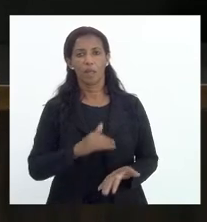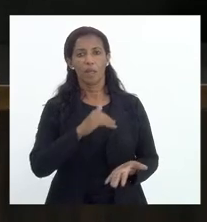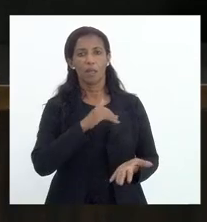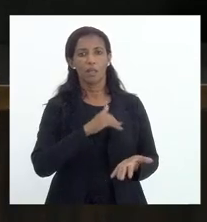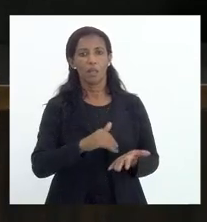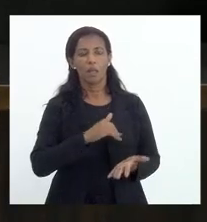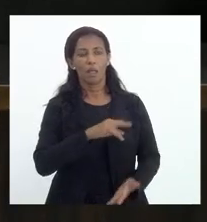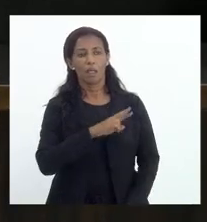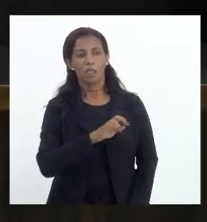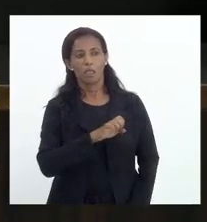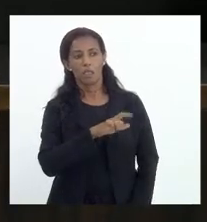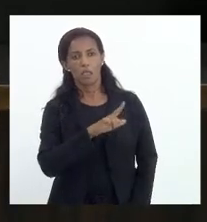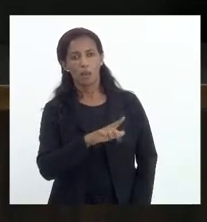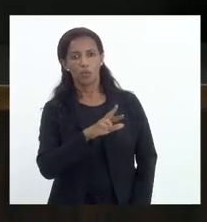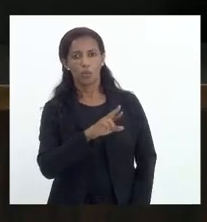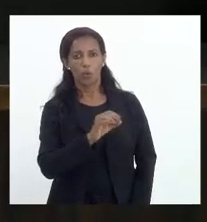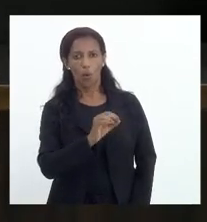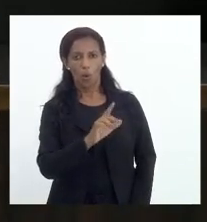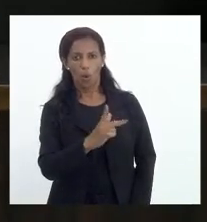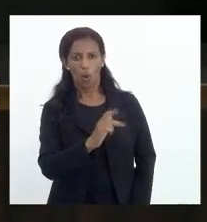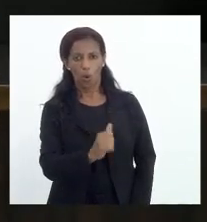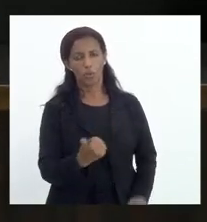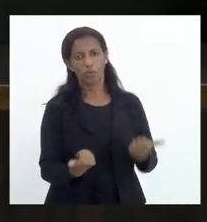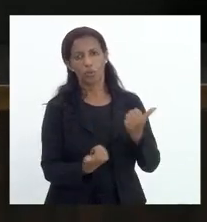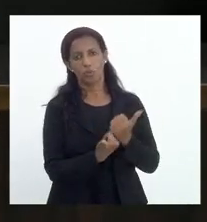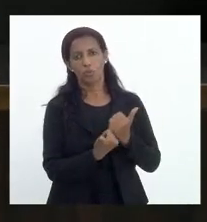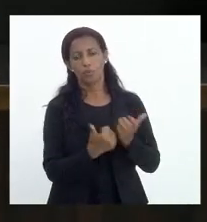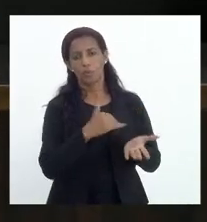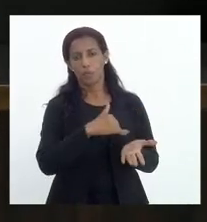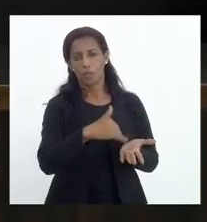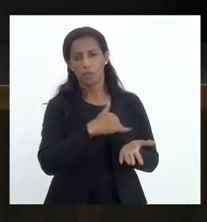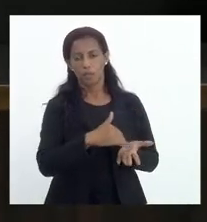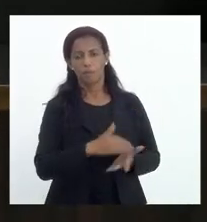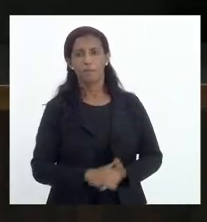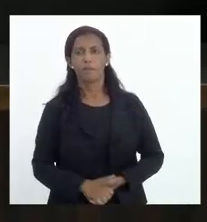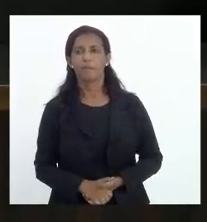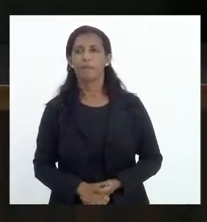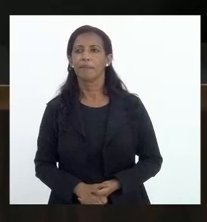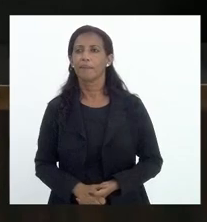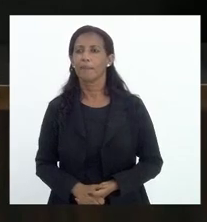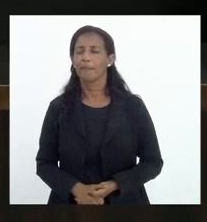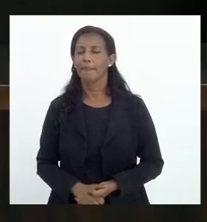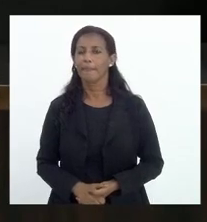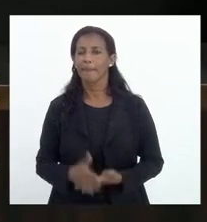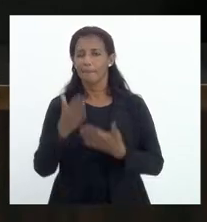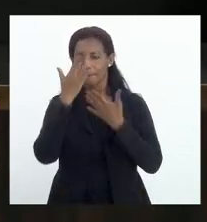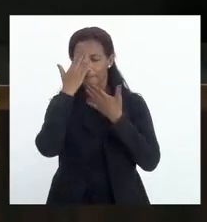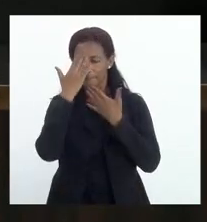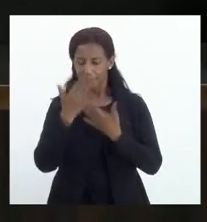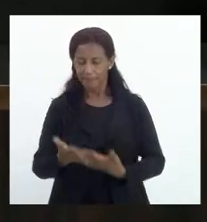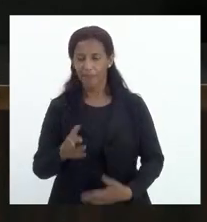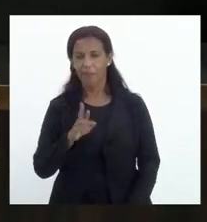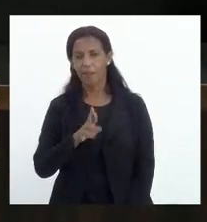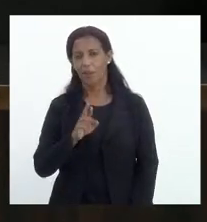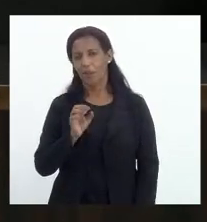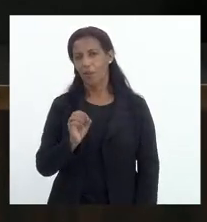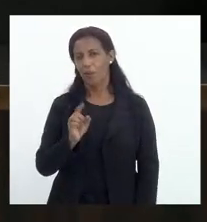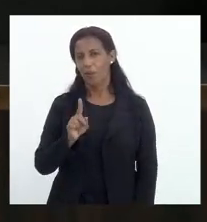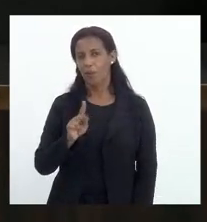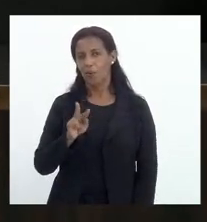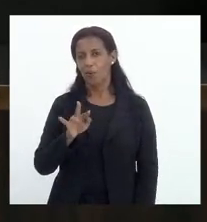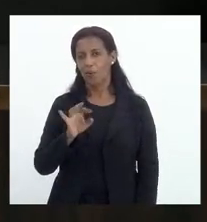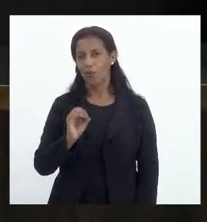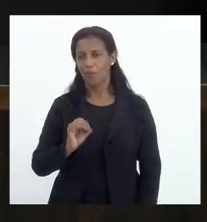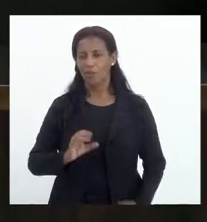Nelson Rocha, ao subsecretário. Queria agradecer ao Rodrigo,